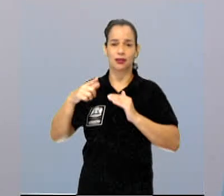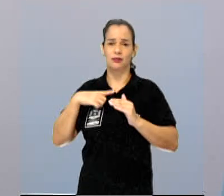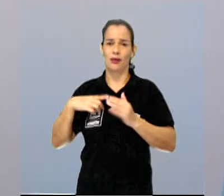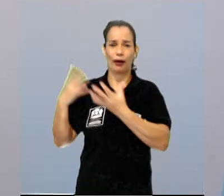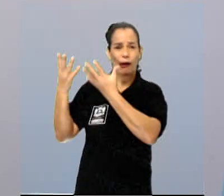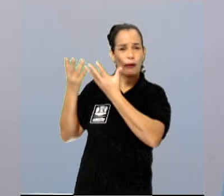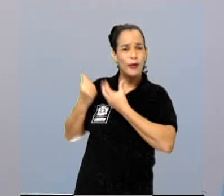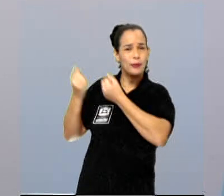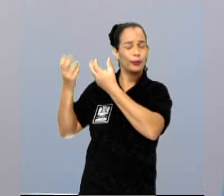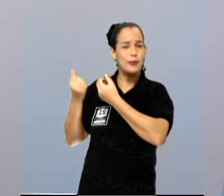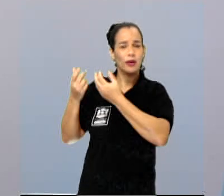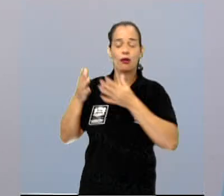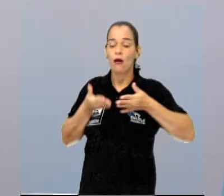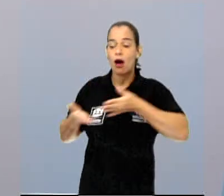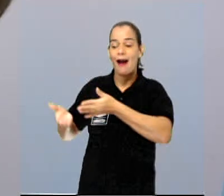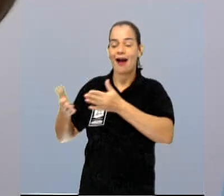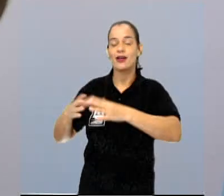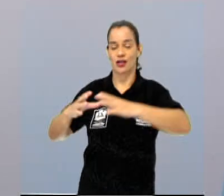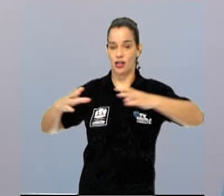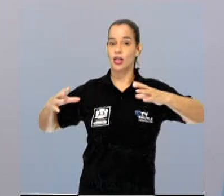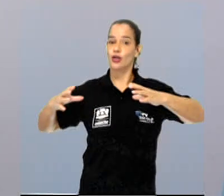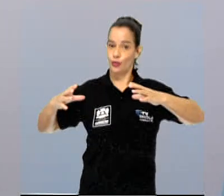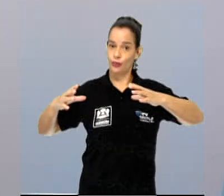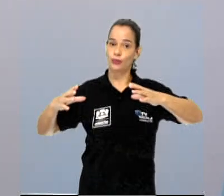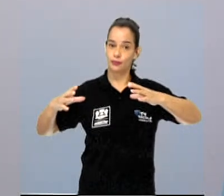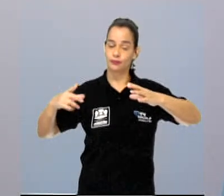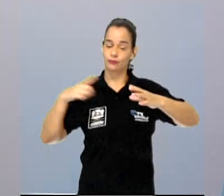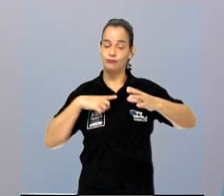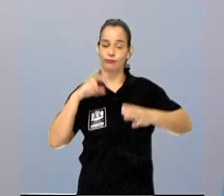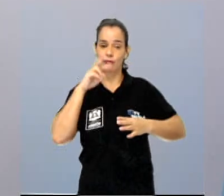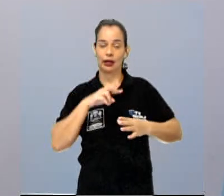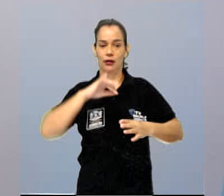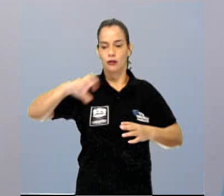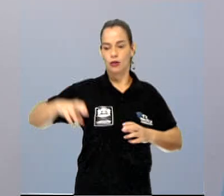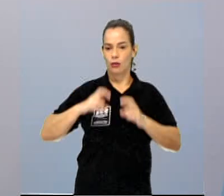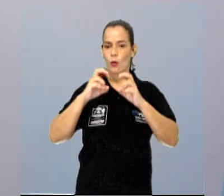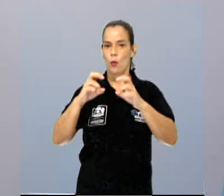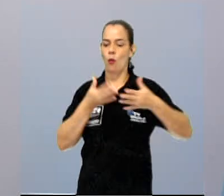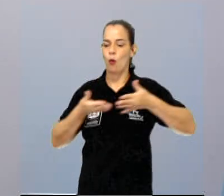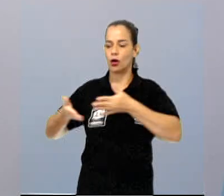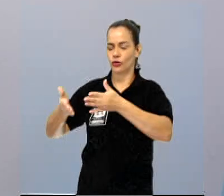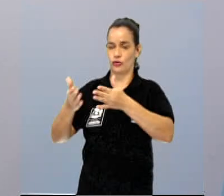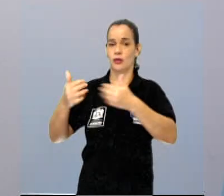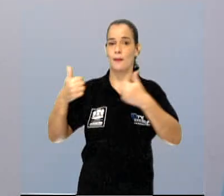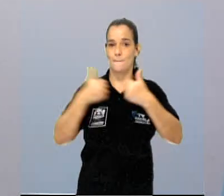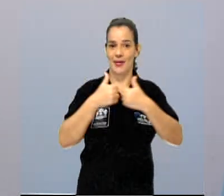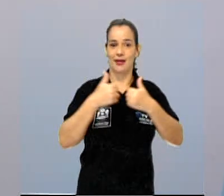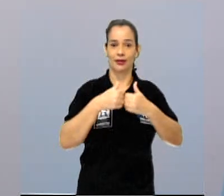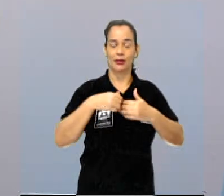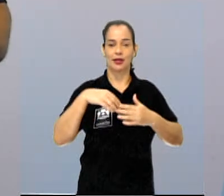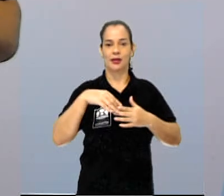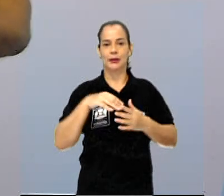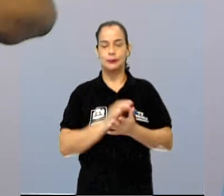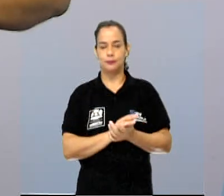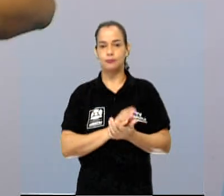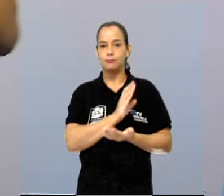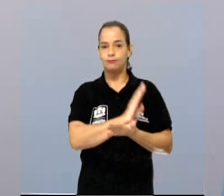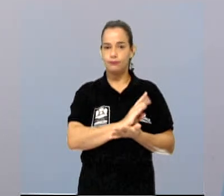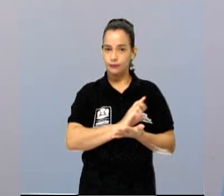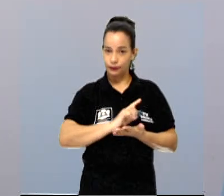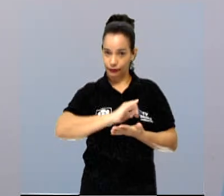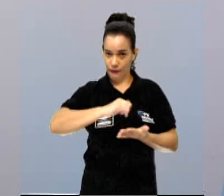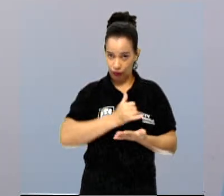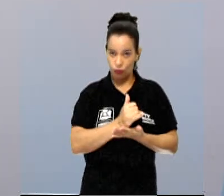maior parte dos rios. Então você pega ali naquela região do rio Jaboatão, próximo à Barra de Jangada, você tem a foz ali, e toda